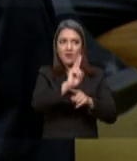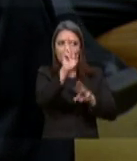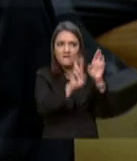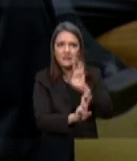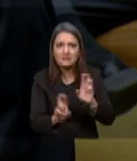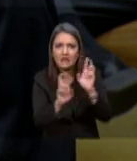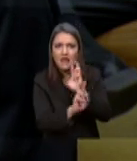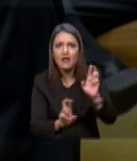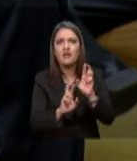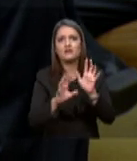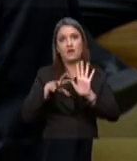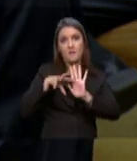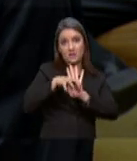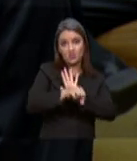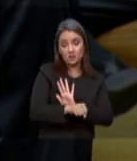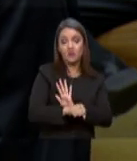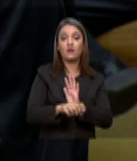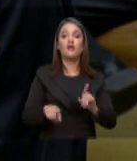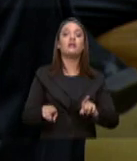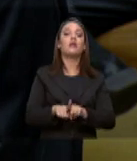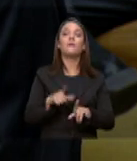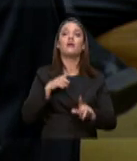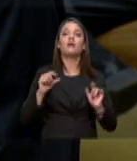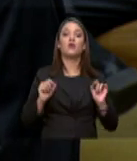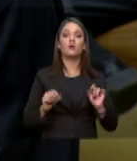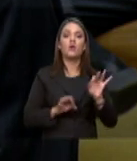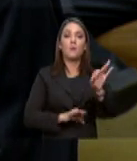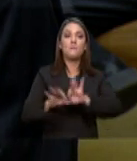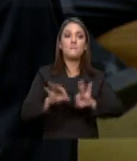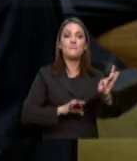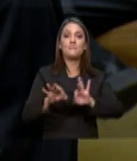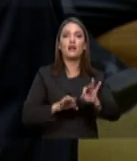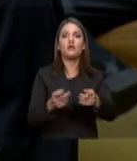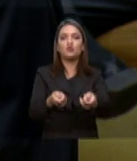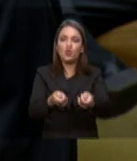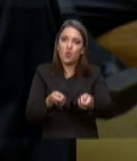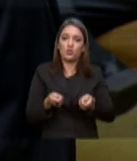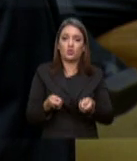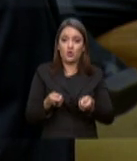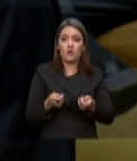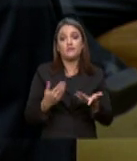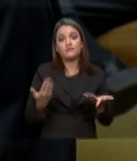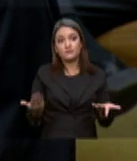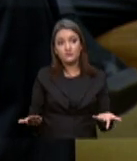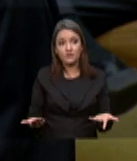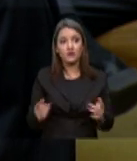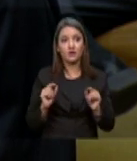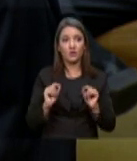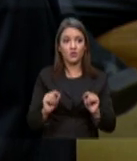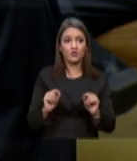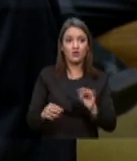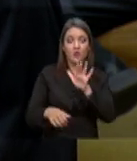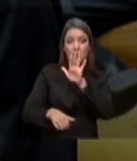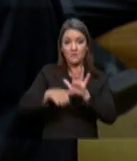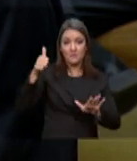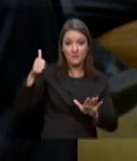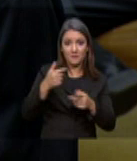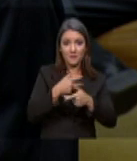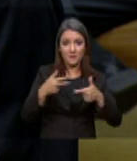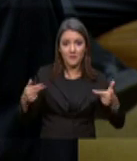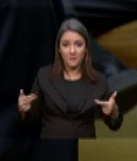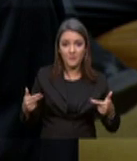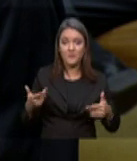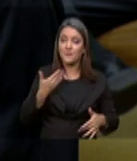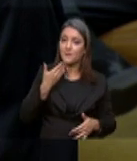ambiental na Amazônia e a apresentação de plano de contingência. Em relação ao primeiro item do pedido, é